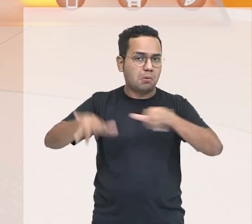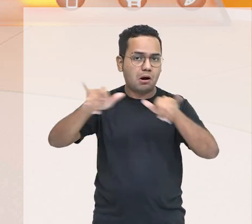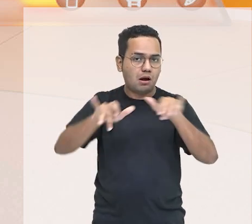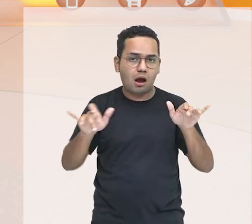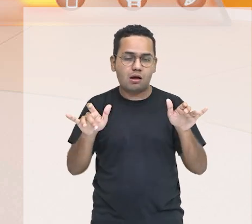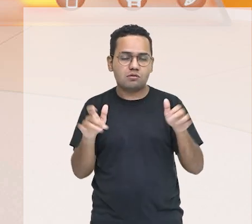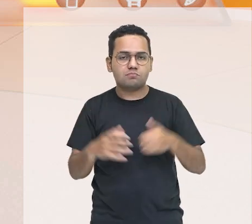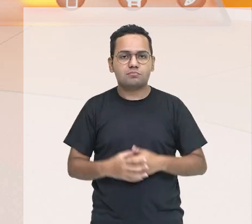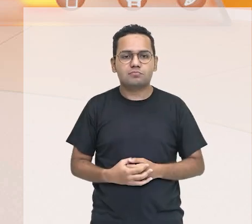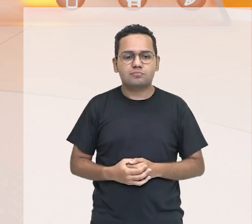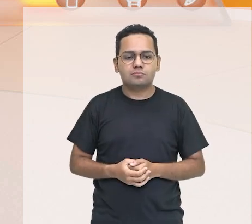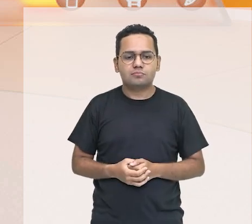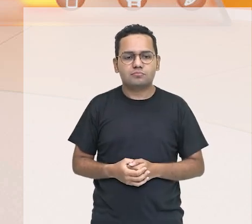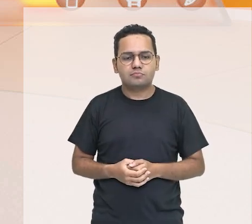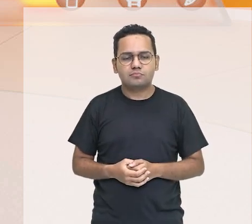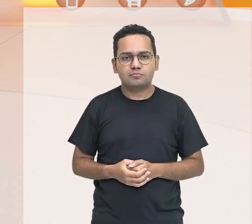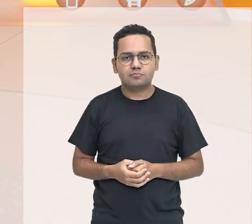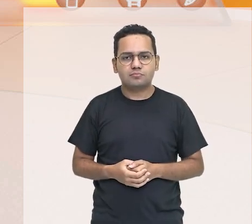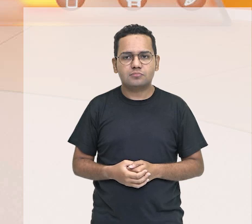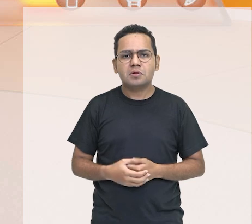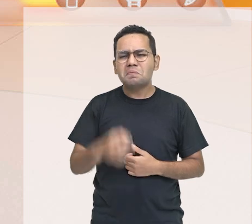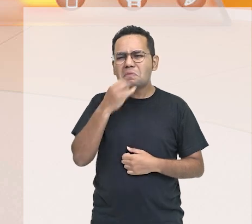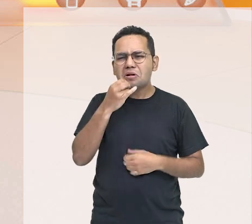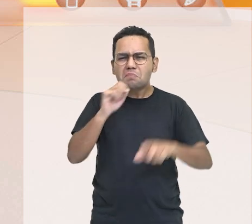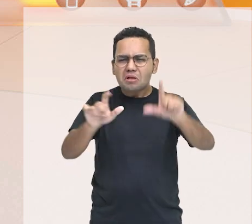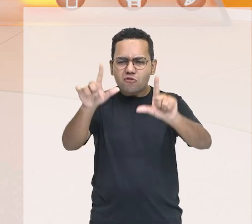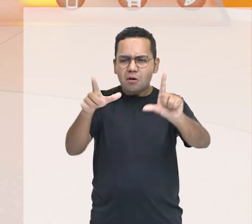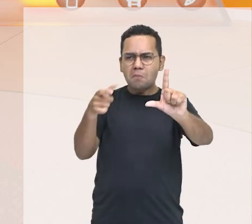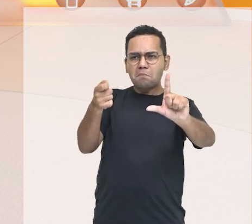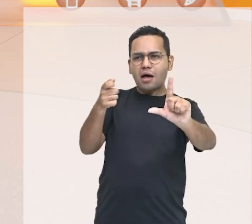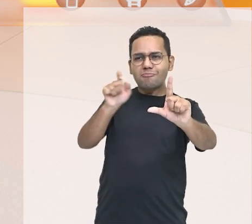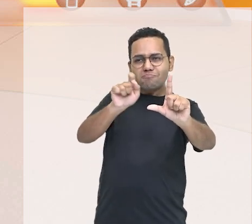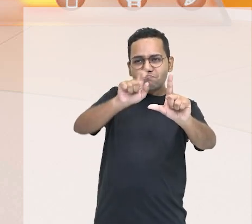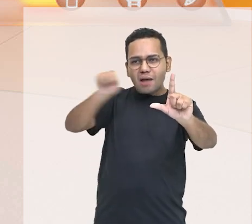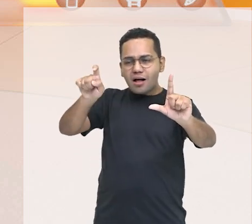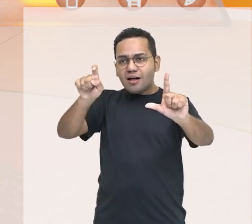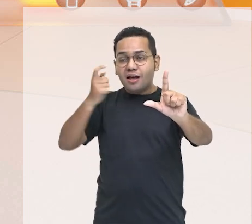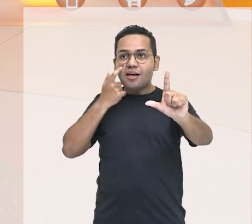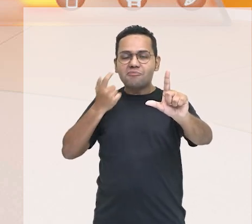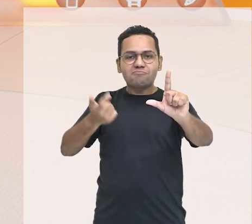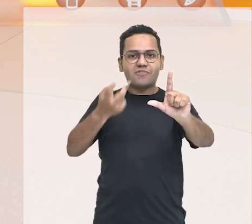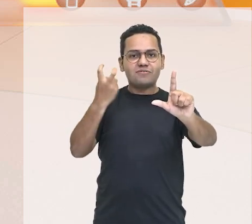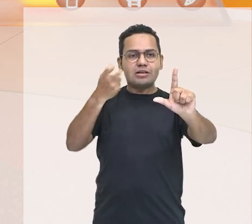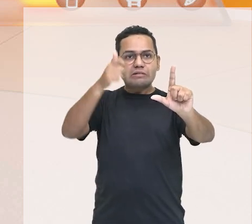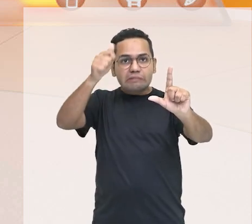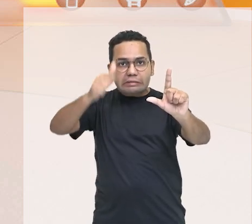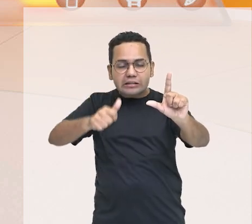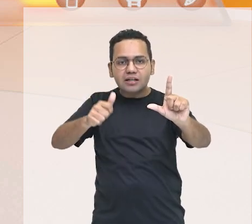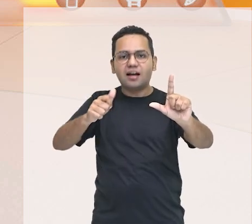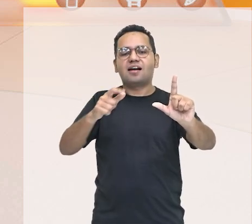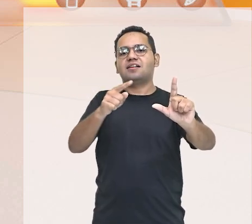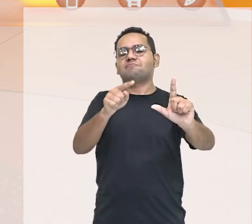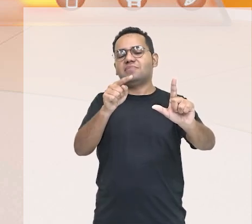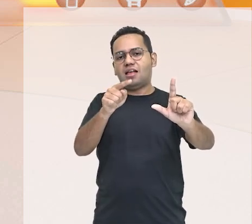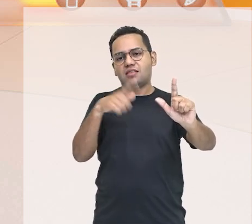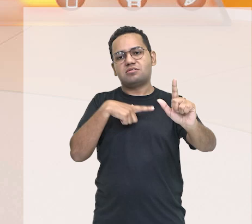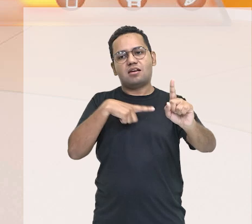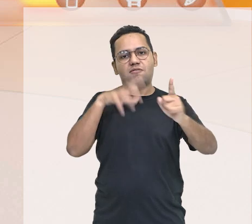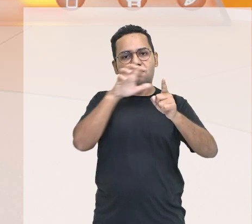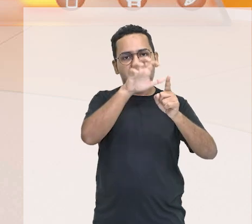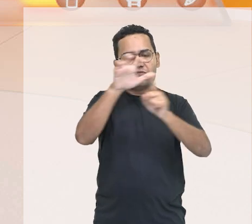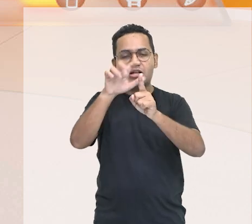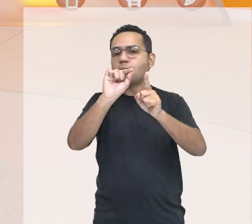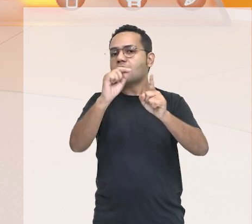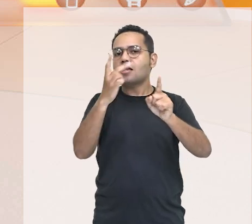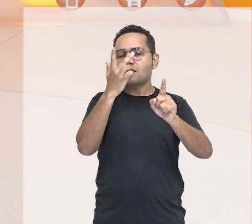né? Você pode usar esse poder para criar para influenciar a formação das